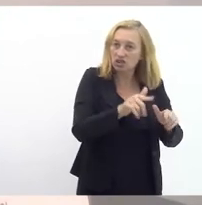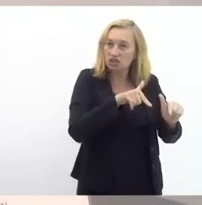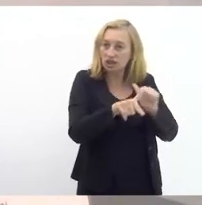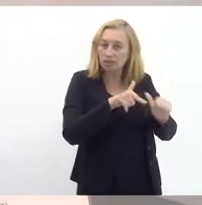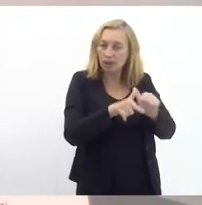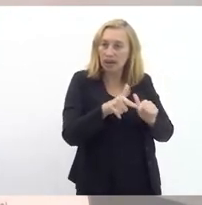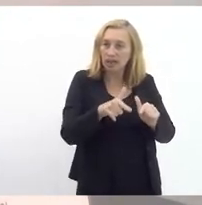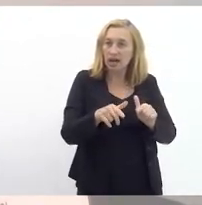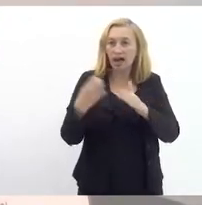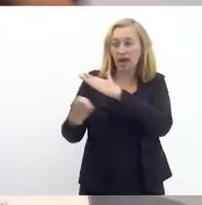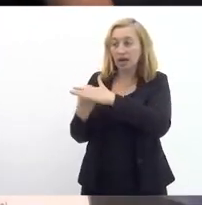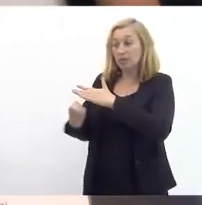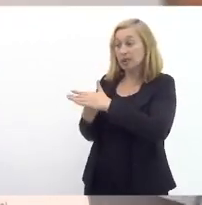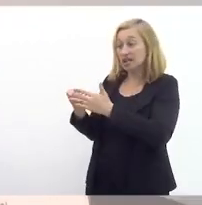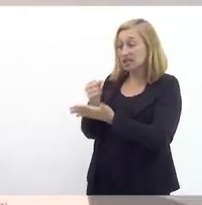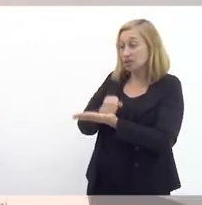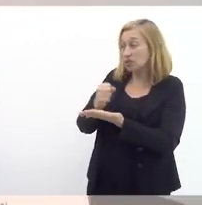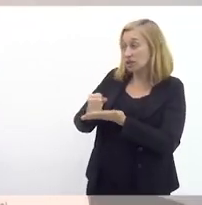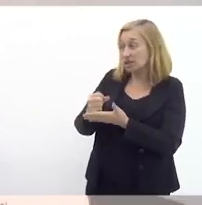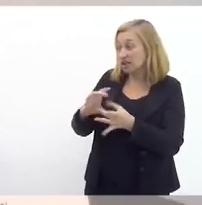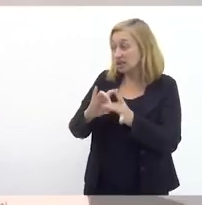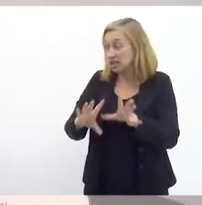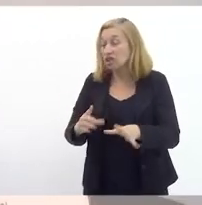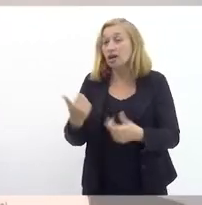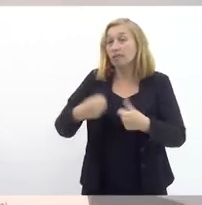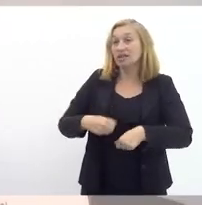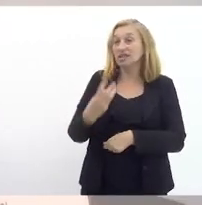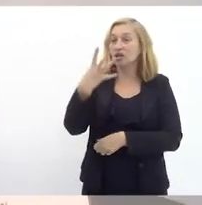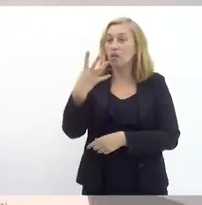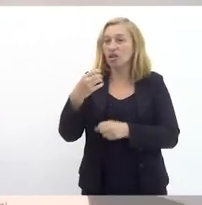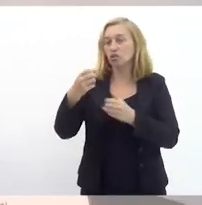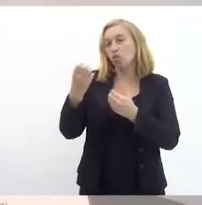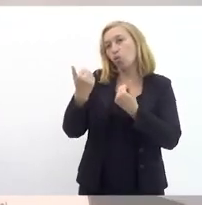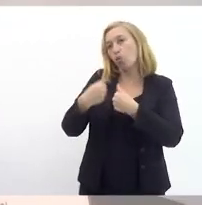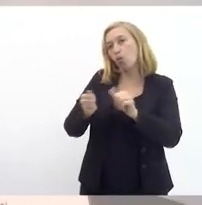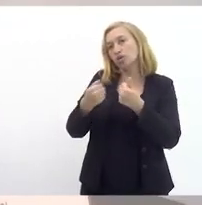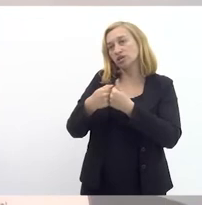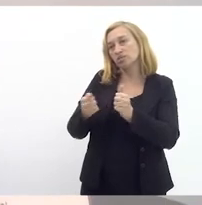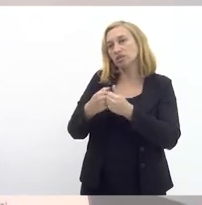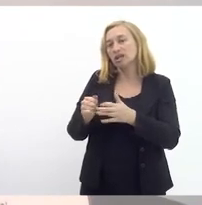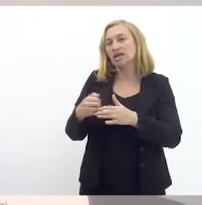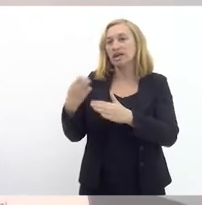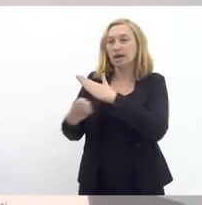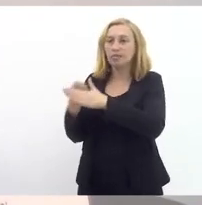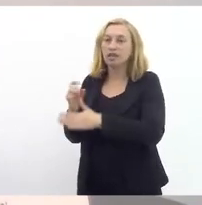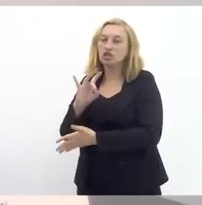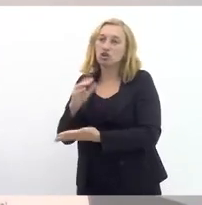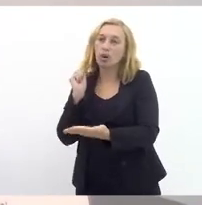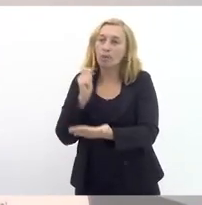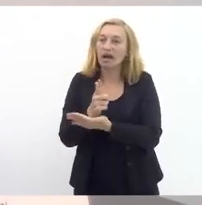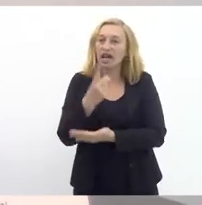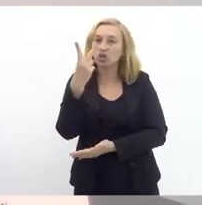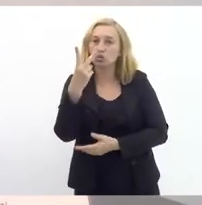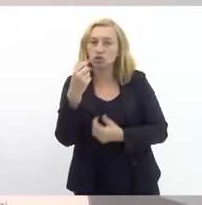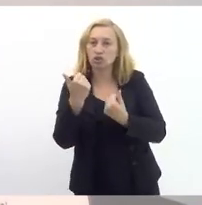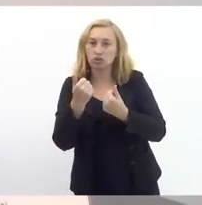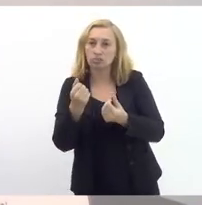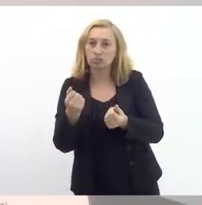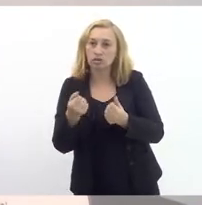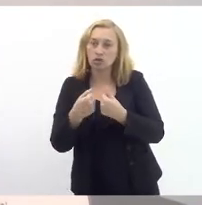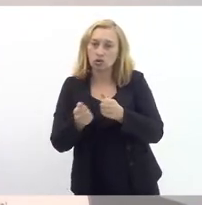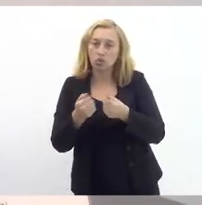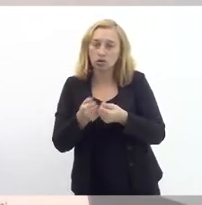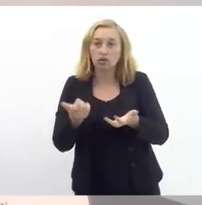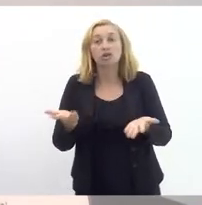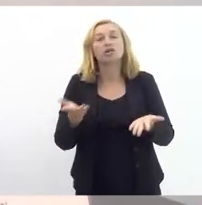empresa contratar ele, por quê? Porque ele precisa de 4 passagens. E a empresa só tem condição de dar 2 passagens. Então, eu estou aqui a